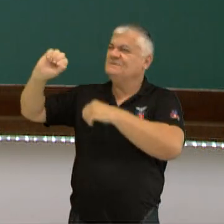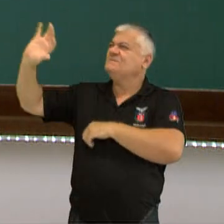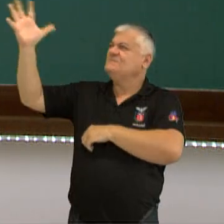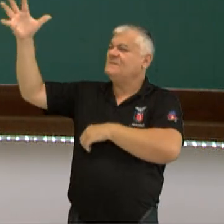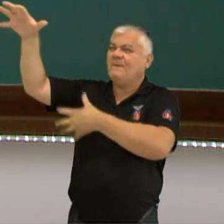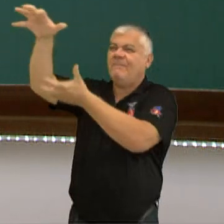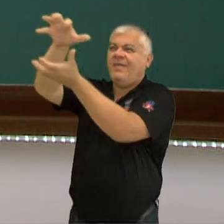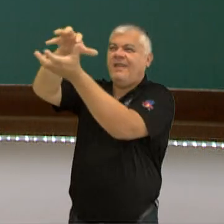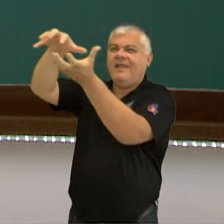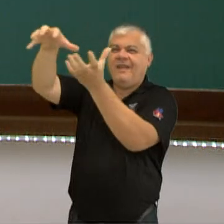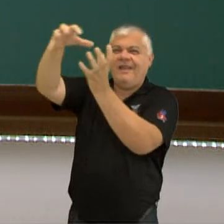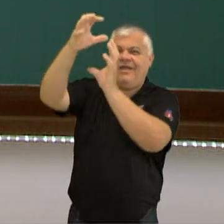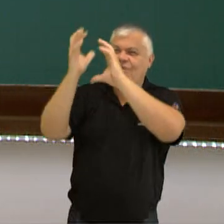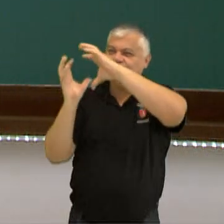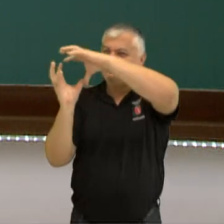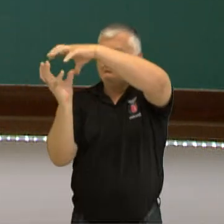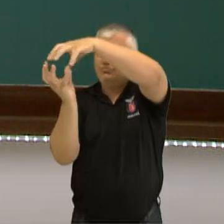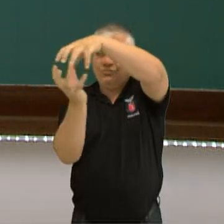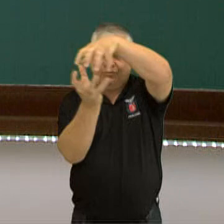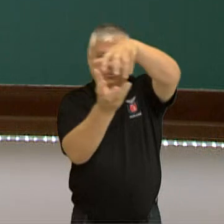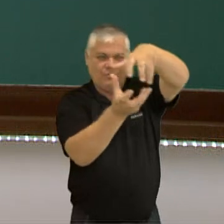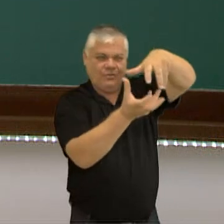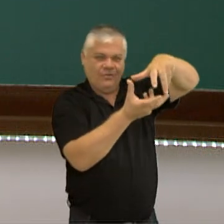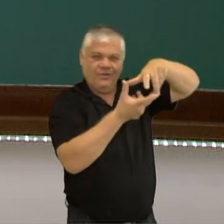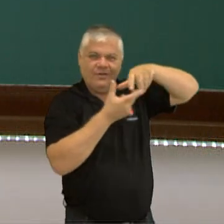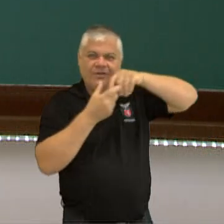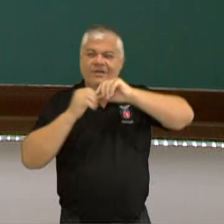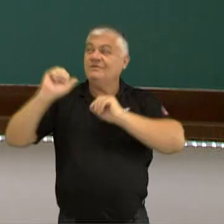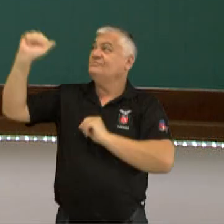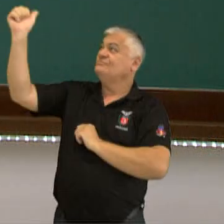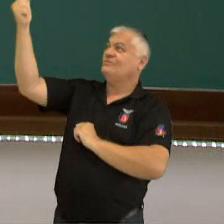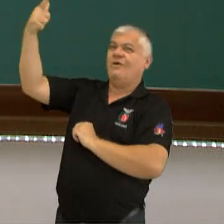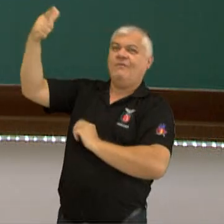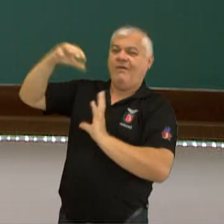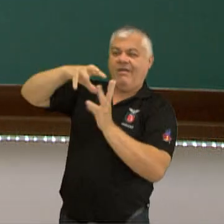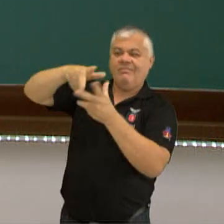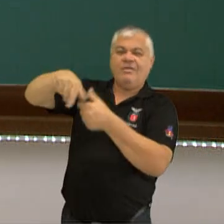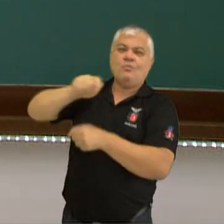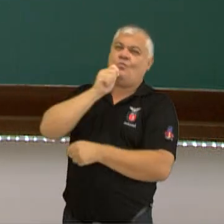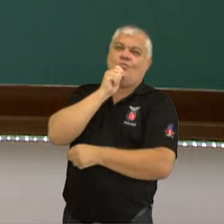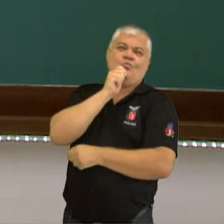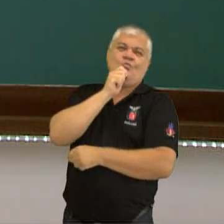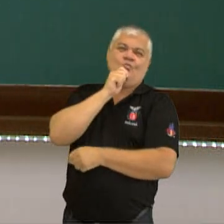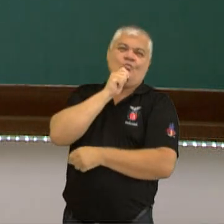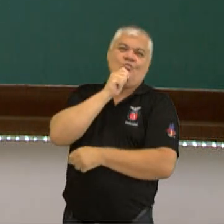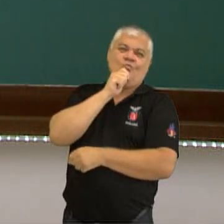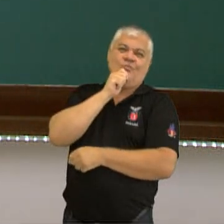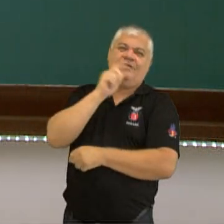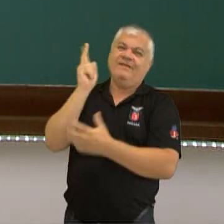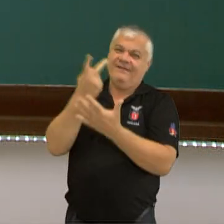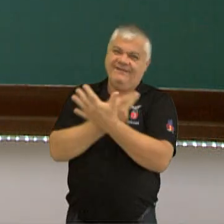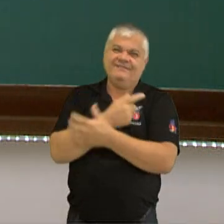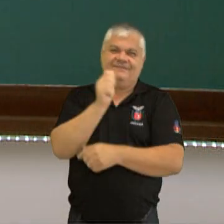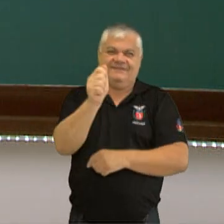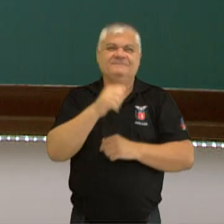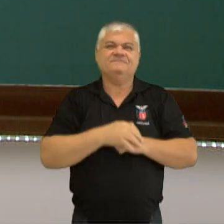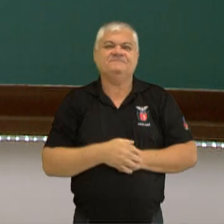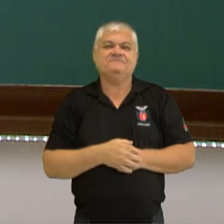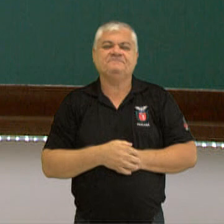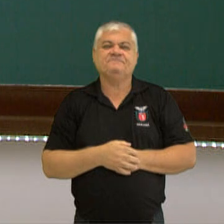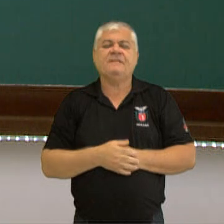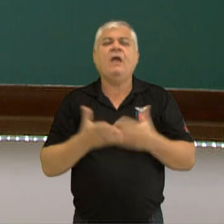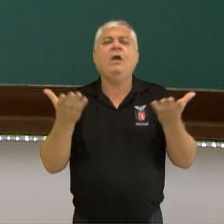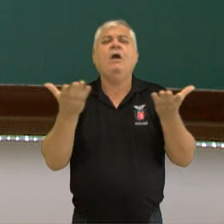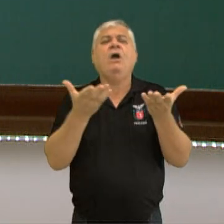se formaram ao mesmo tempo. Então a Terra não veio antes dos demais, por isso ela está incorreta. o que nós vimos